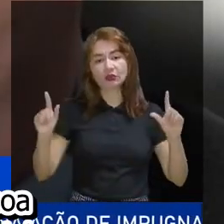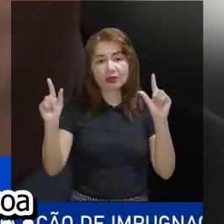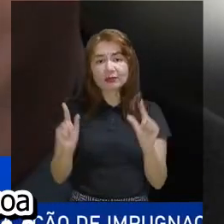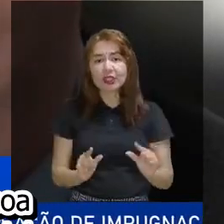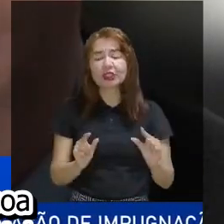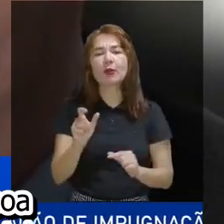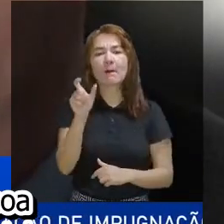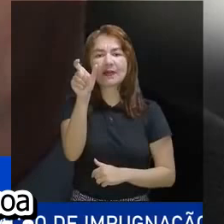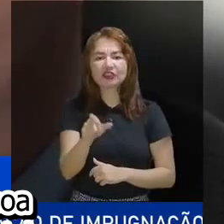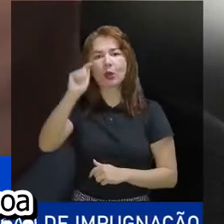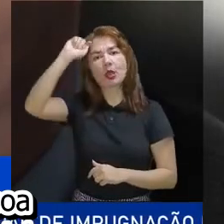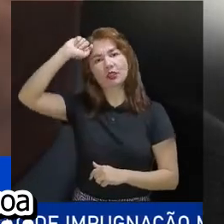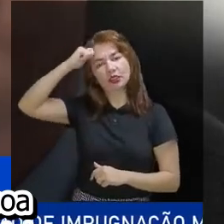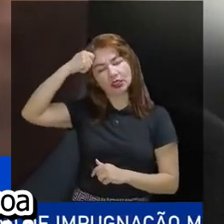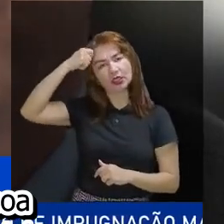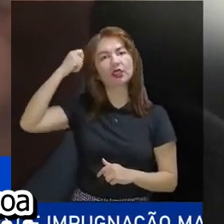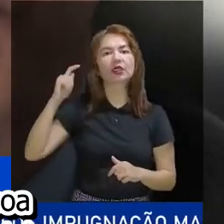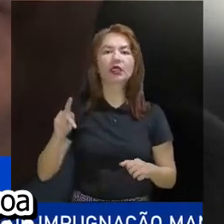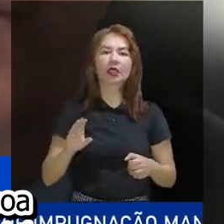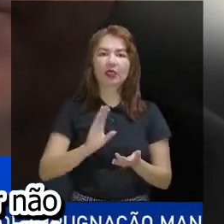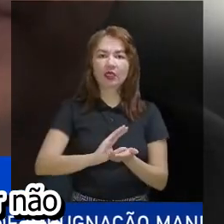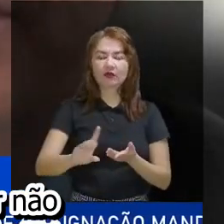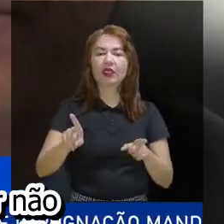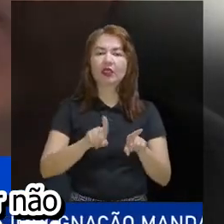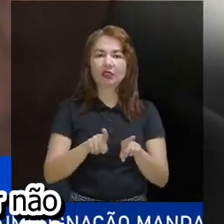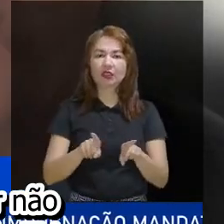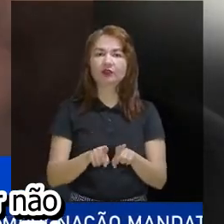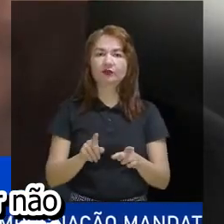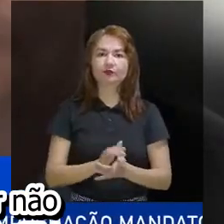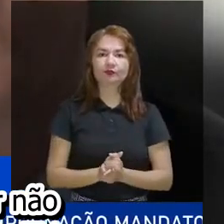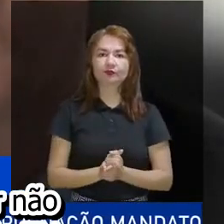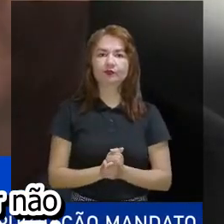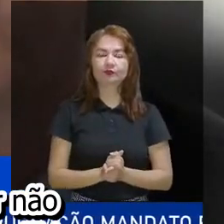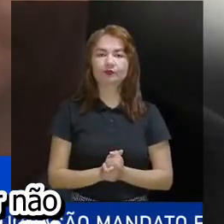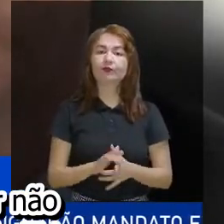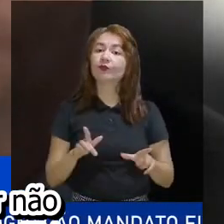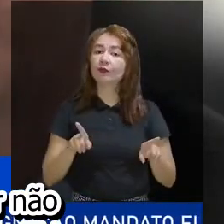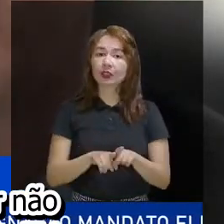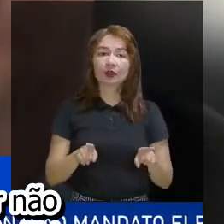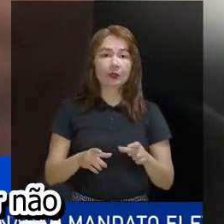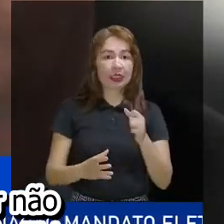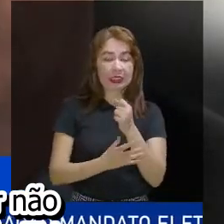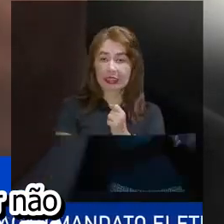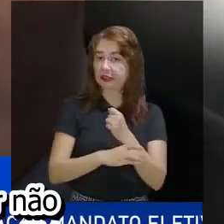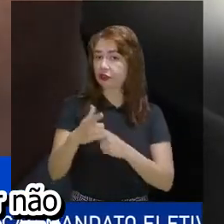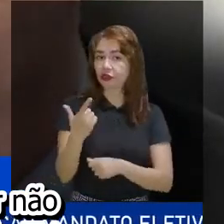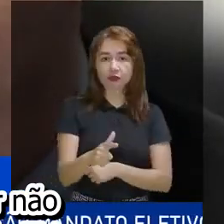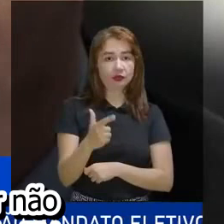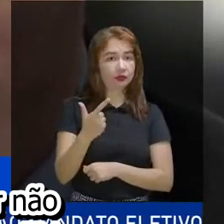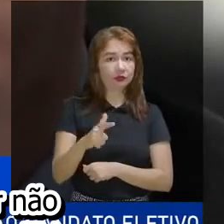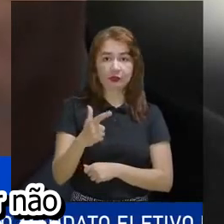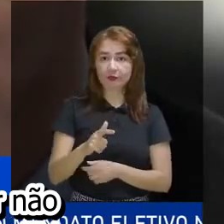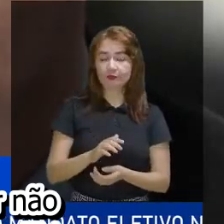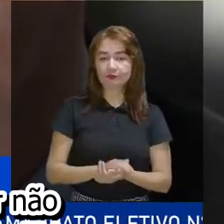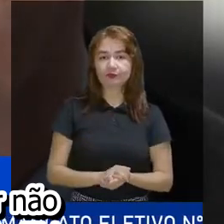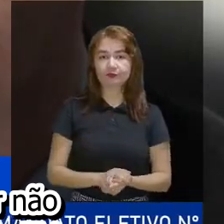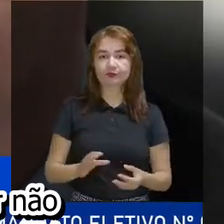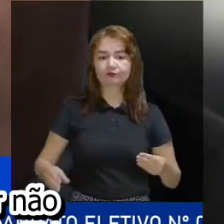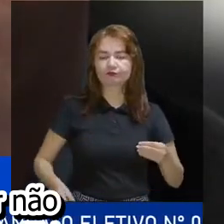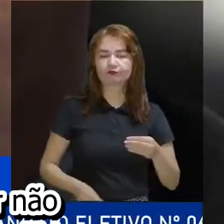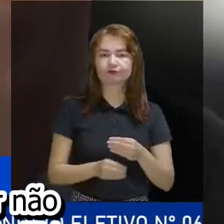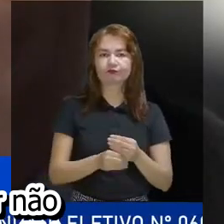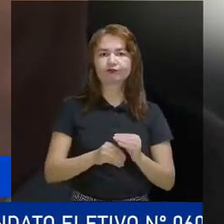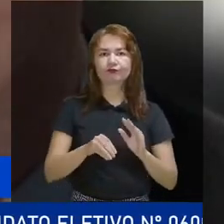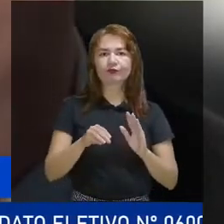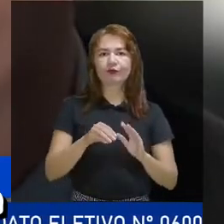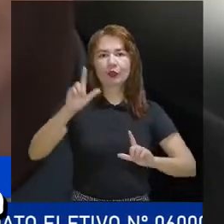na distribuição da verba do Fundo Especial de Financiamento de Campanhas, bem como por não ter garantido o acesso a inserções e a